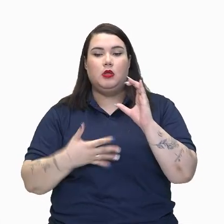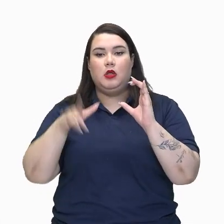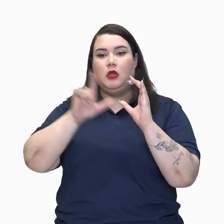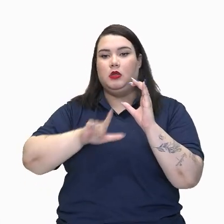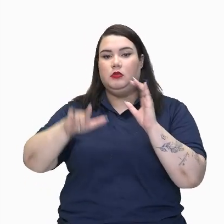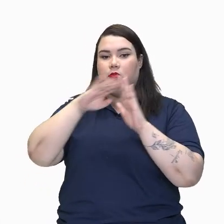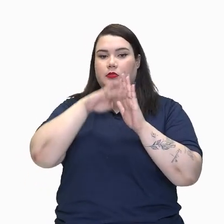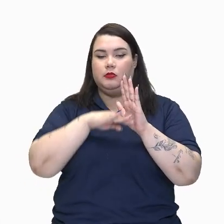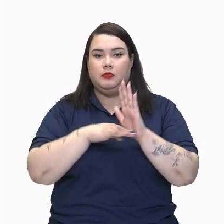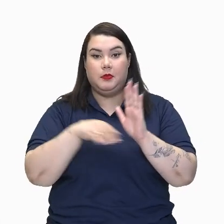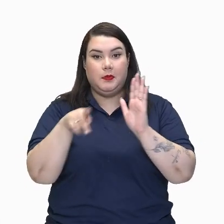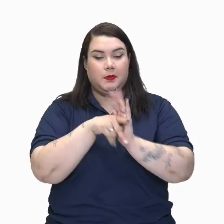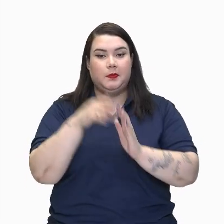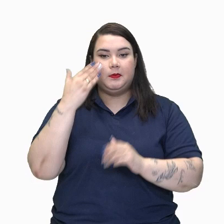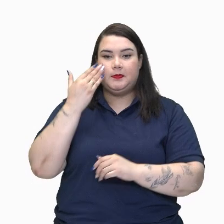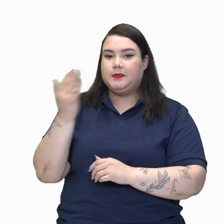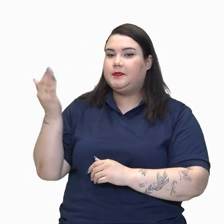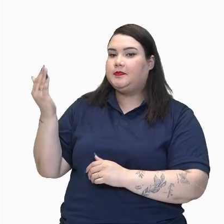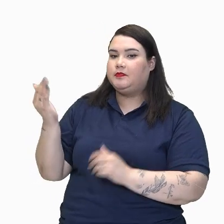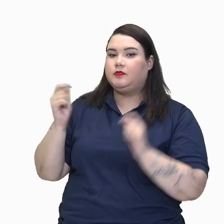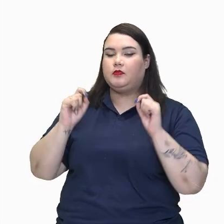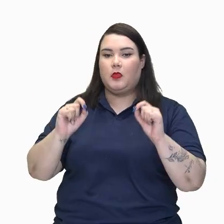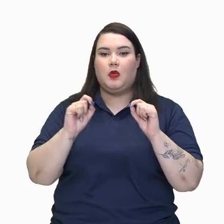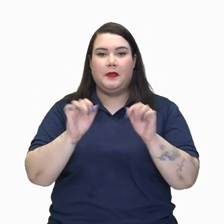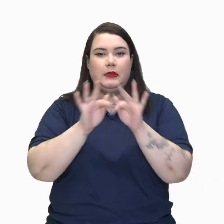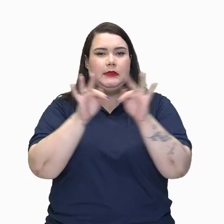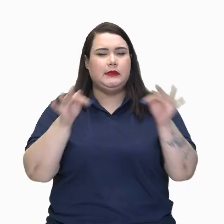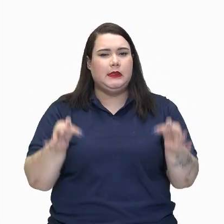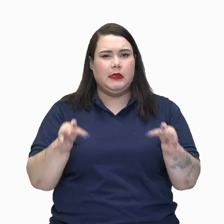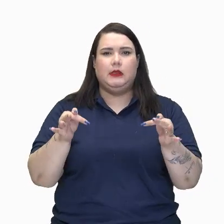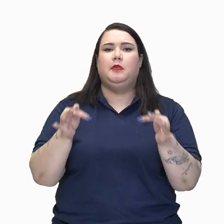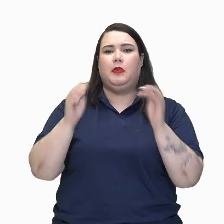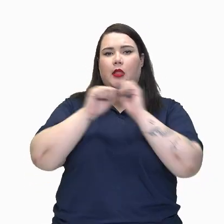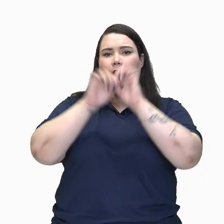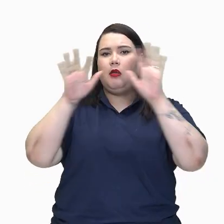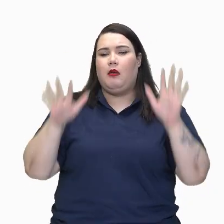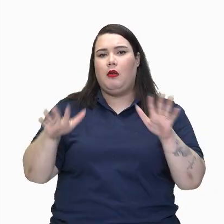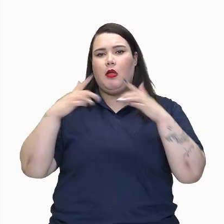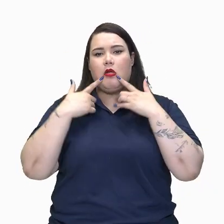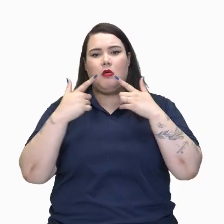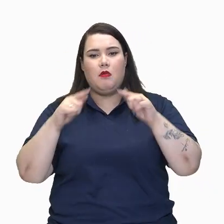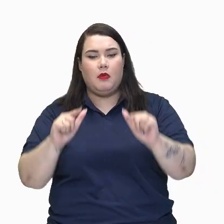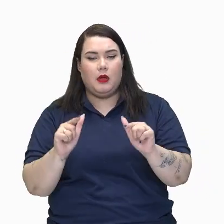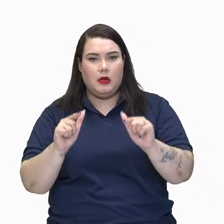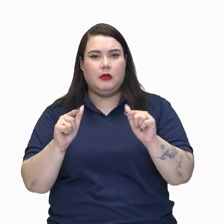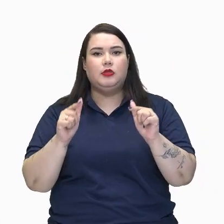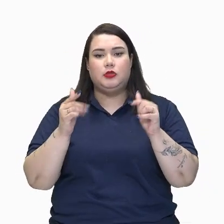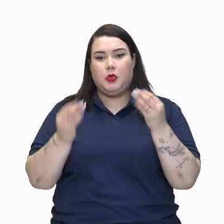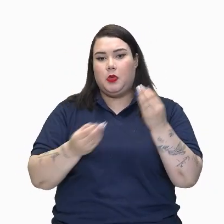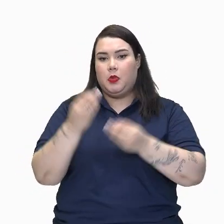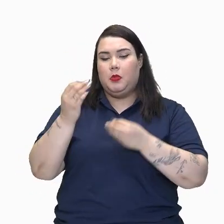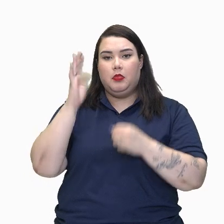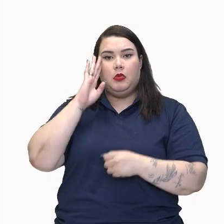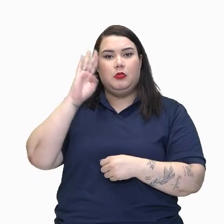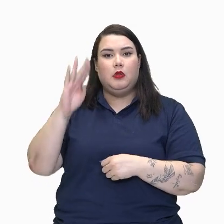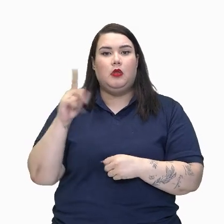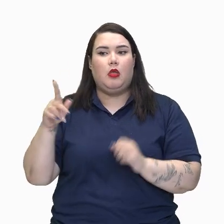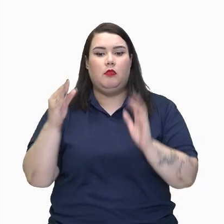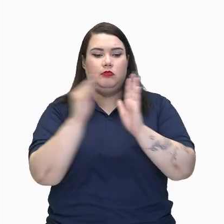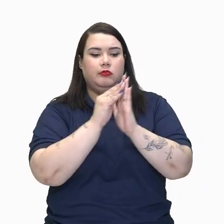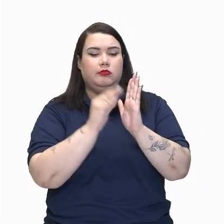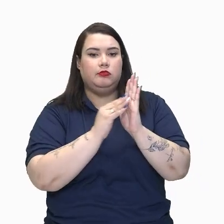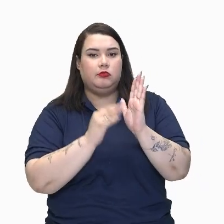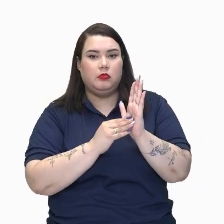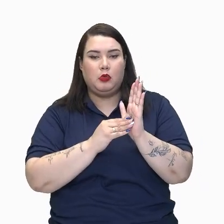do nosso querido Manuel Bandeira, nós temos a simplicidade e clareza na linguagem, principalmente quando ele se